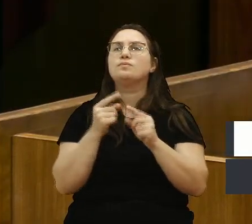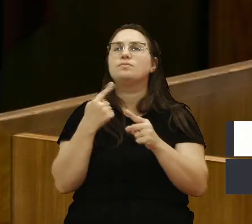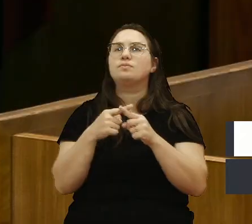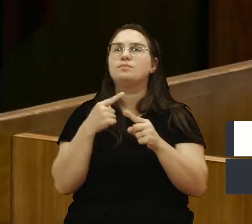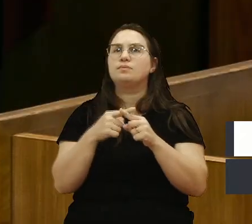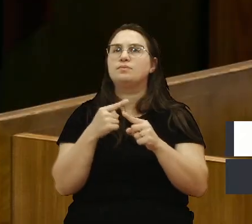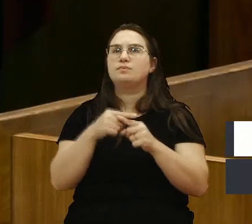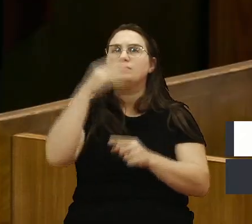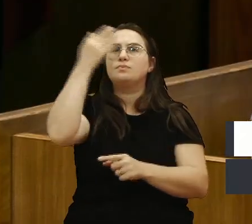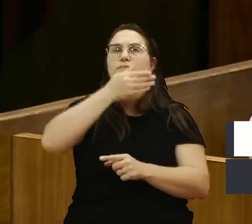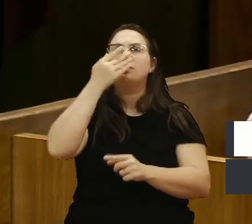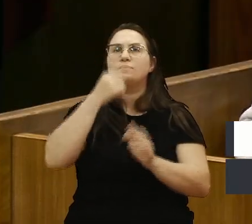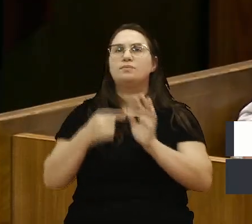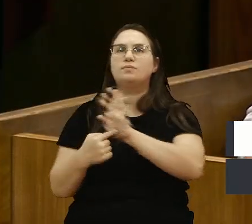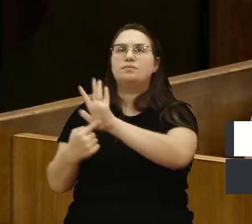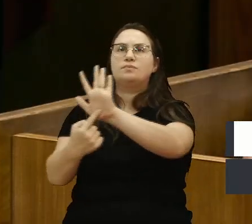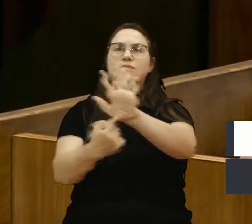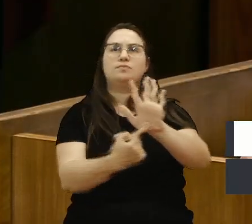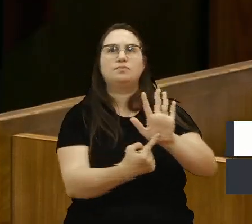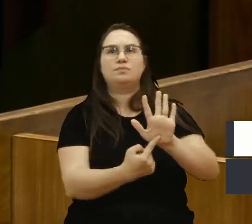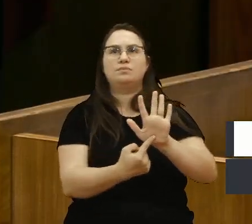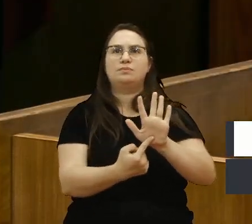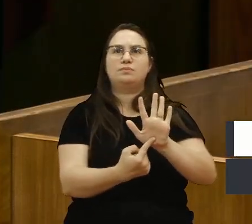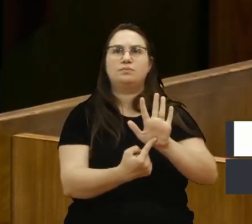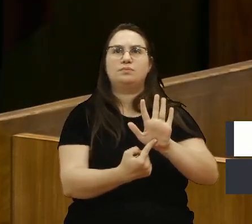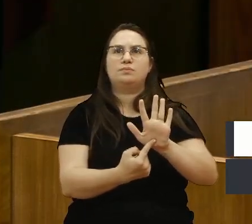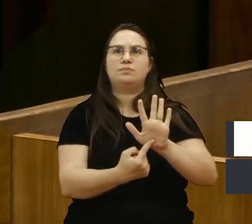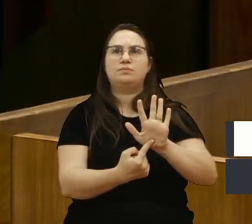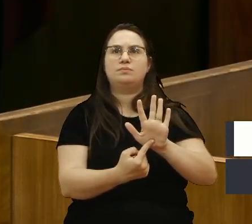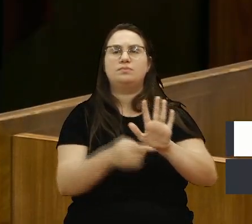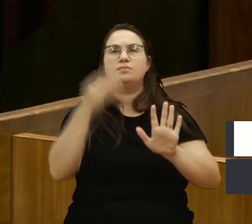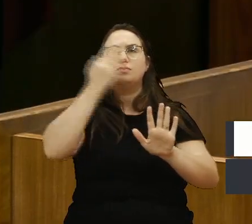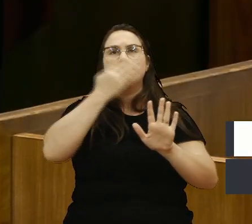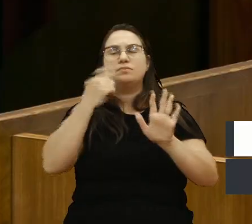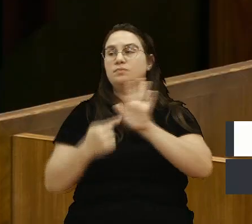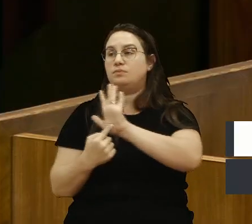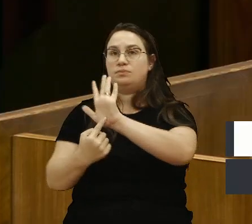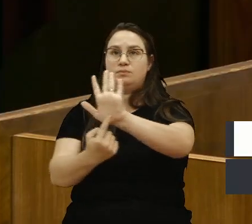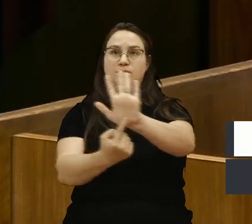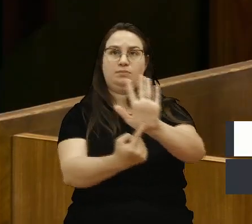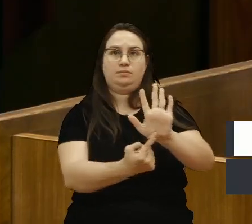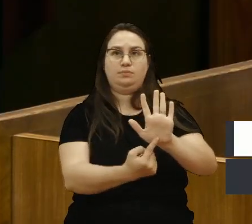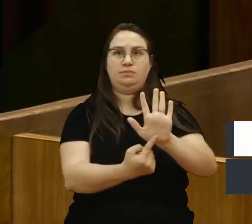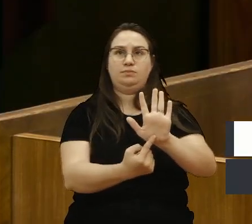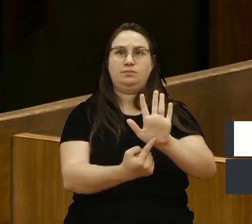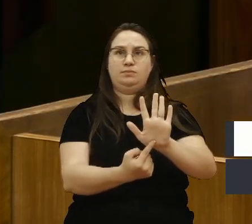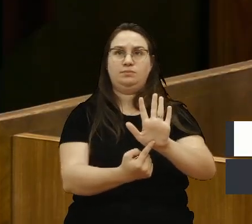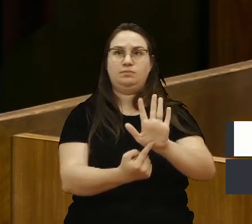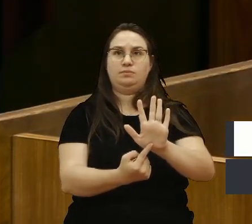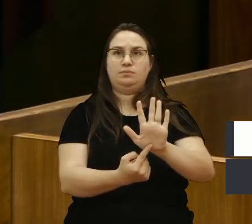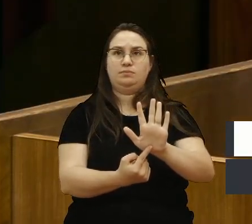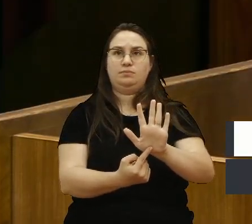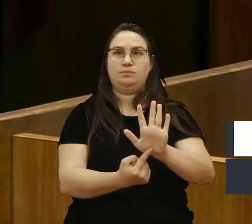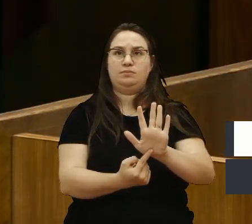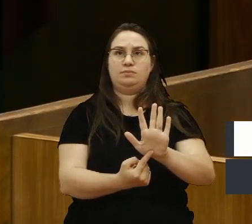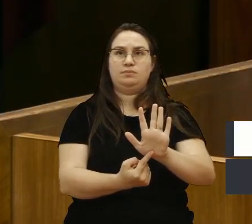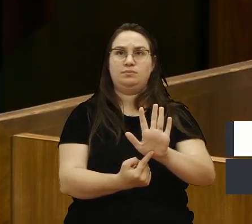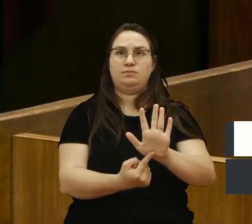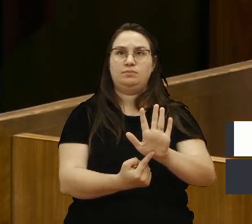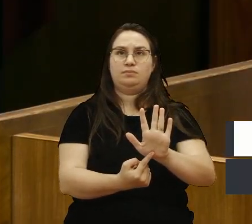a prova está aqui. Só para concluir, senhor presidente. A prova está aqui. Eu não vou usar a declaração.